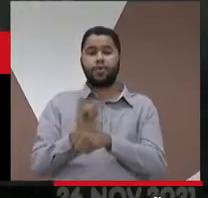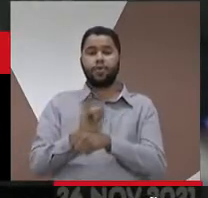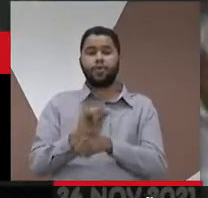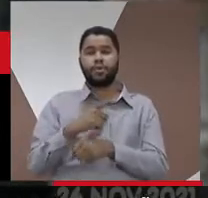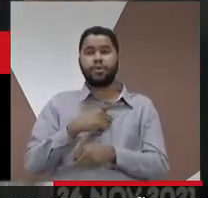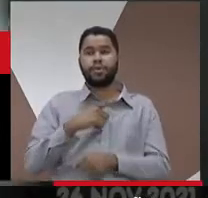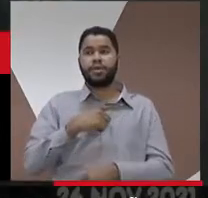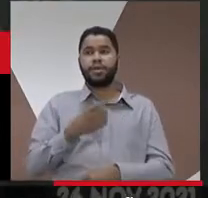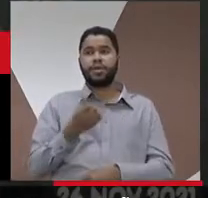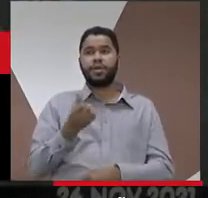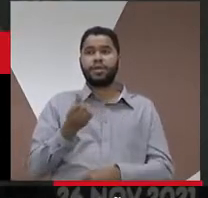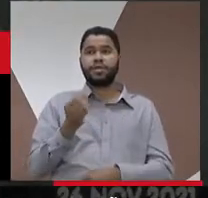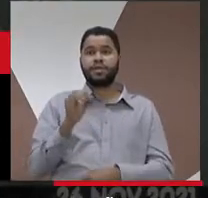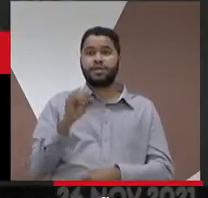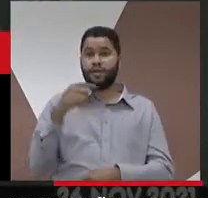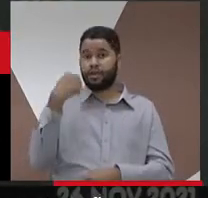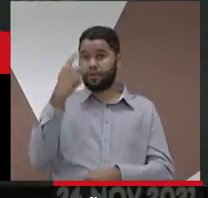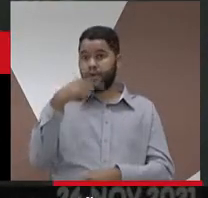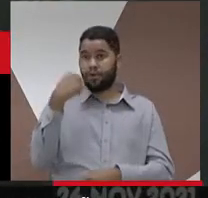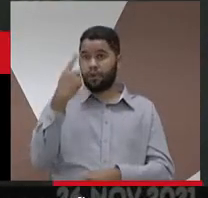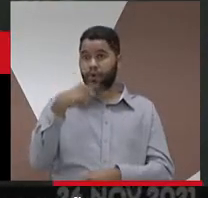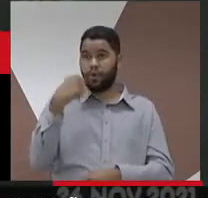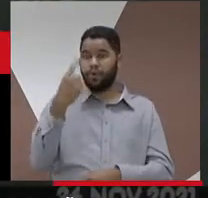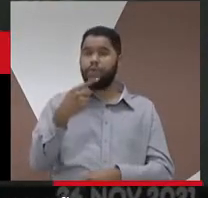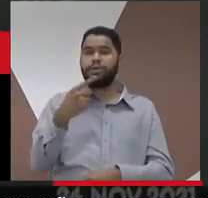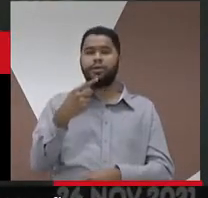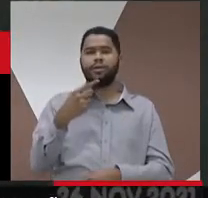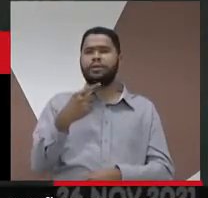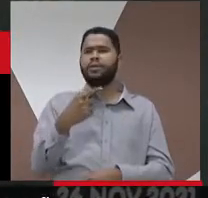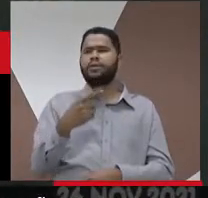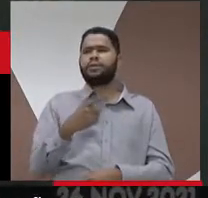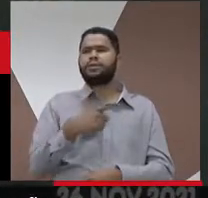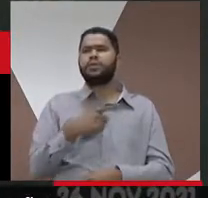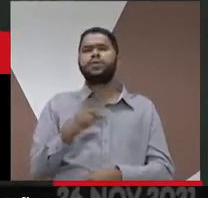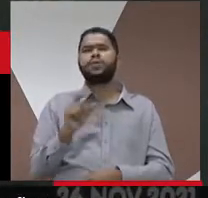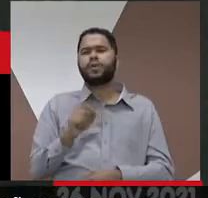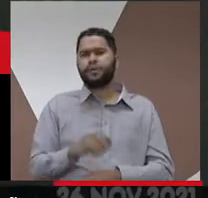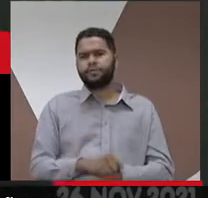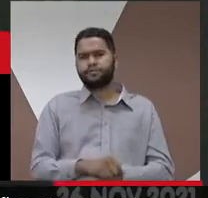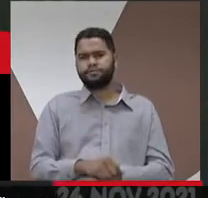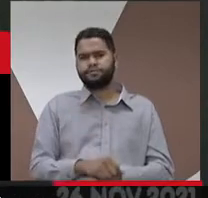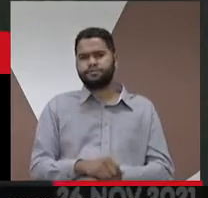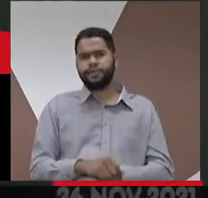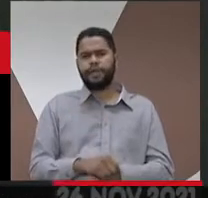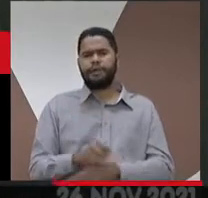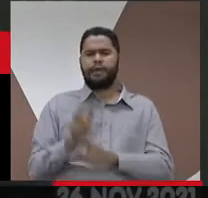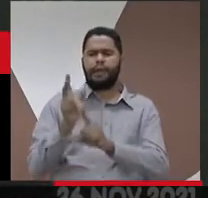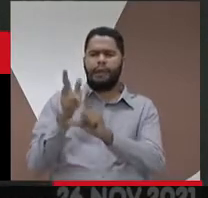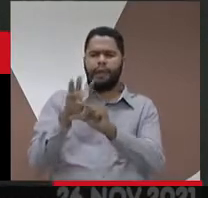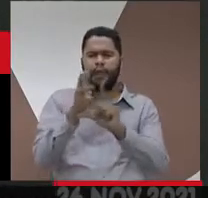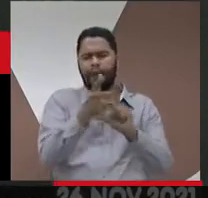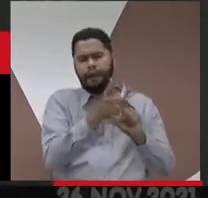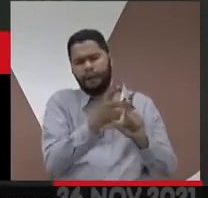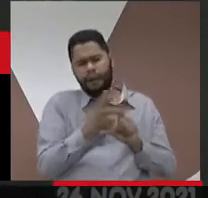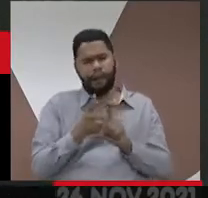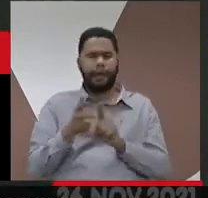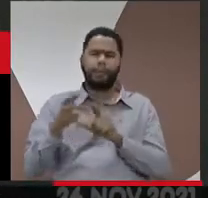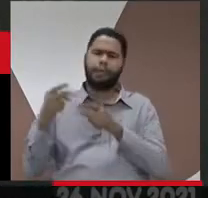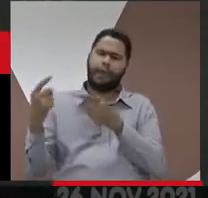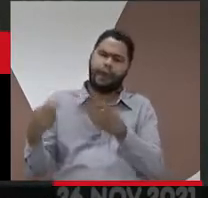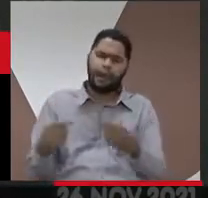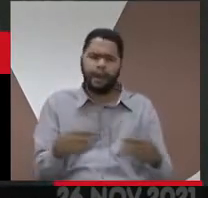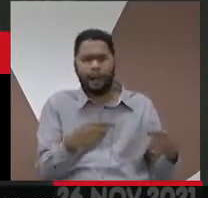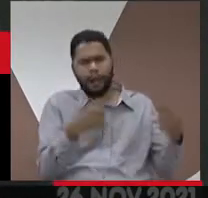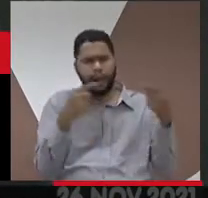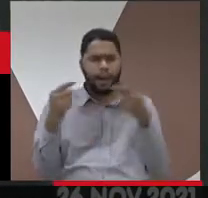mais de 60 horas, dezenas e dezenas de lives, de discussão, né?